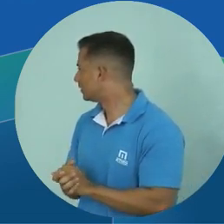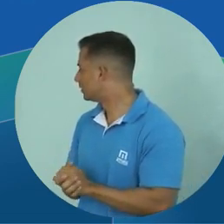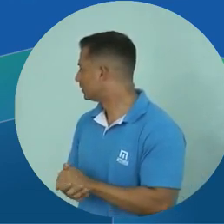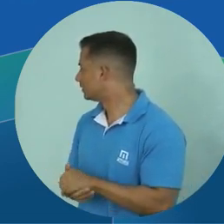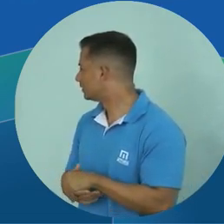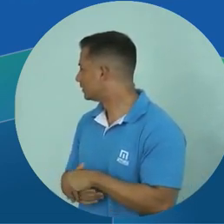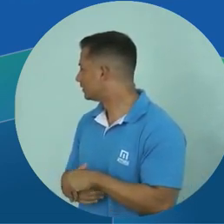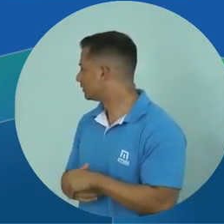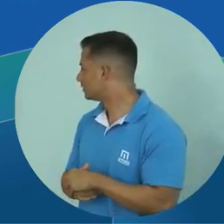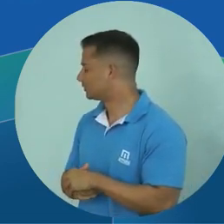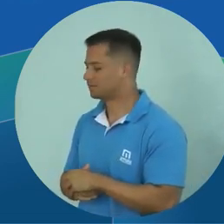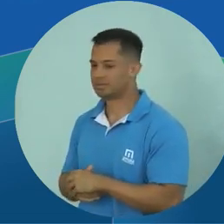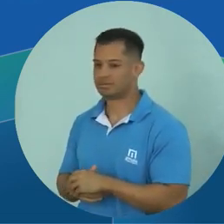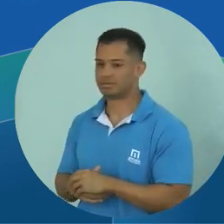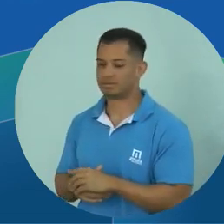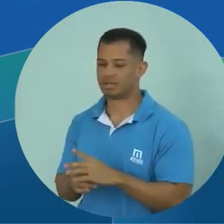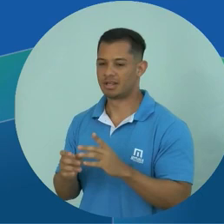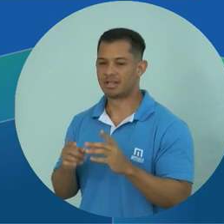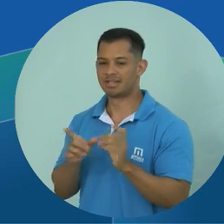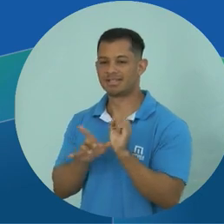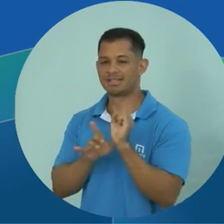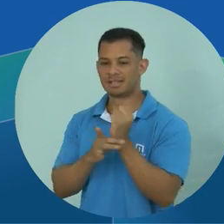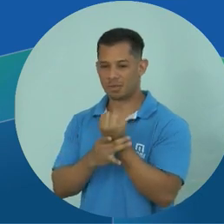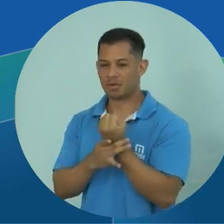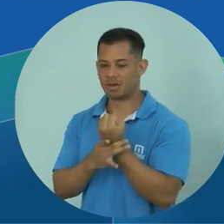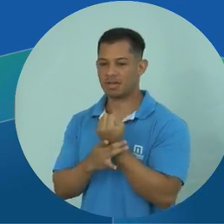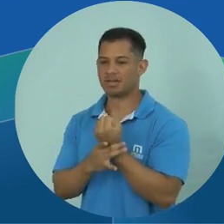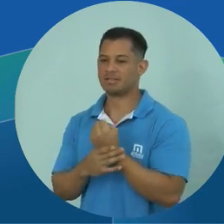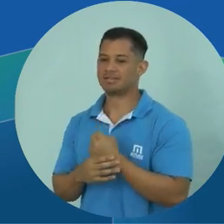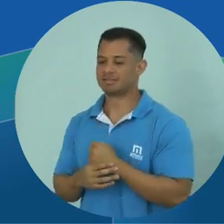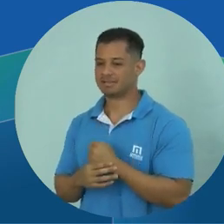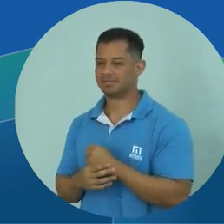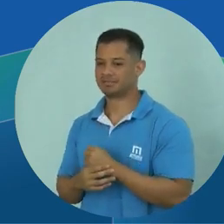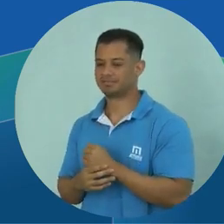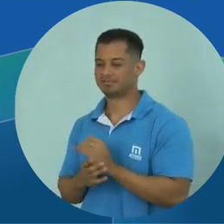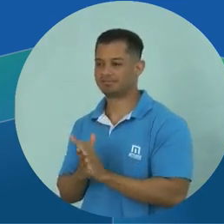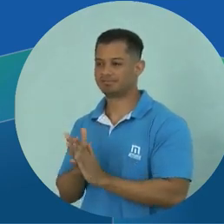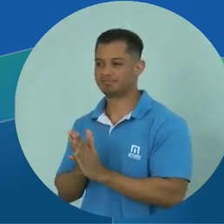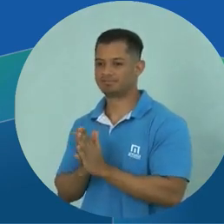Todo o travamento, né, toda a segurança, uma forma dessa é válido a gente